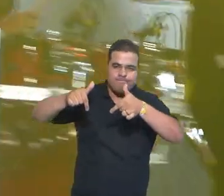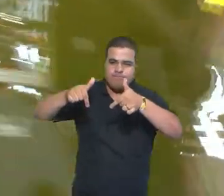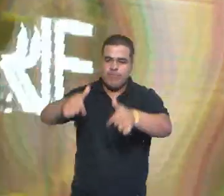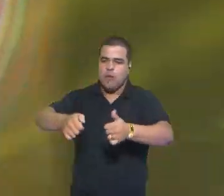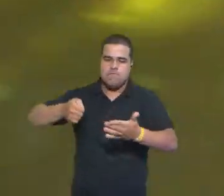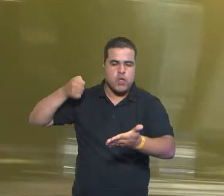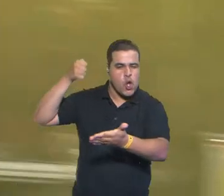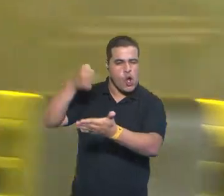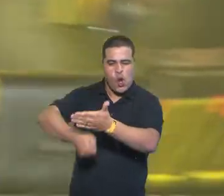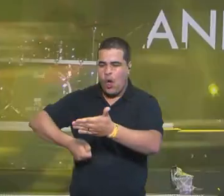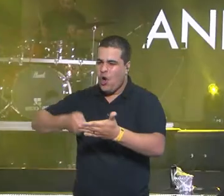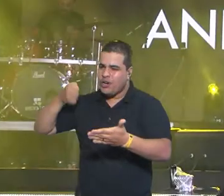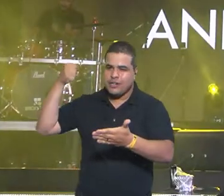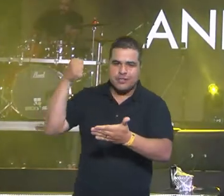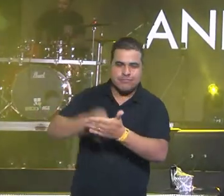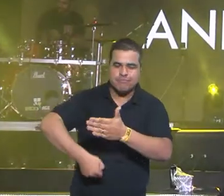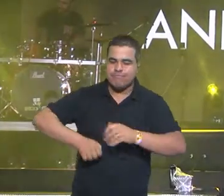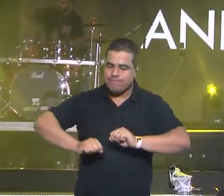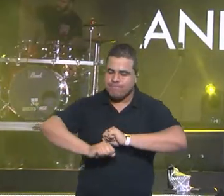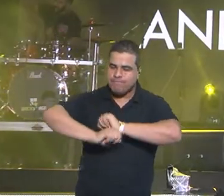em glória glória